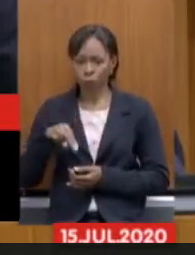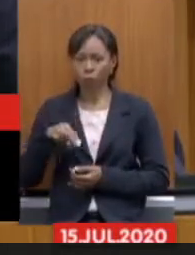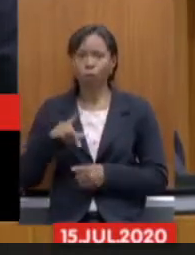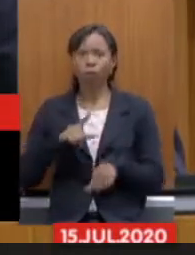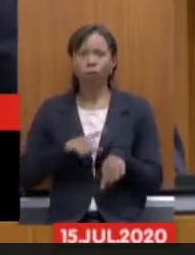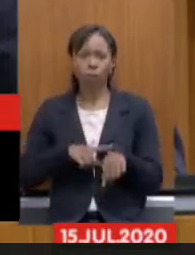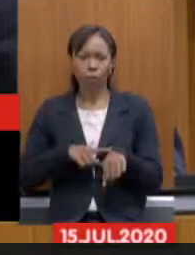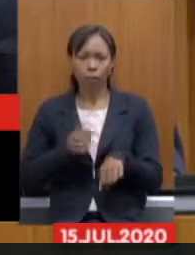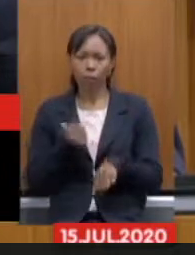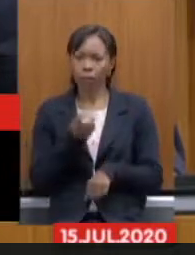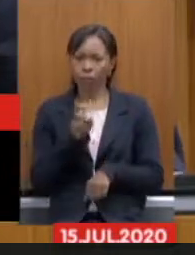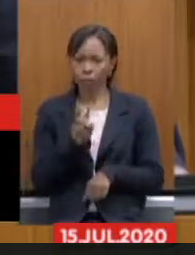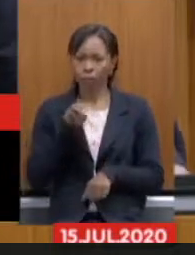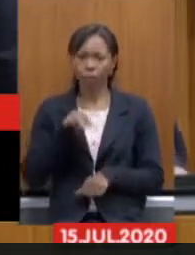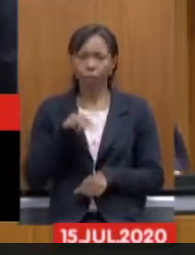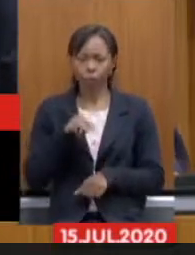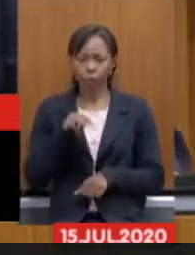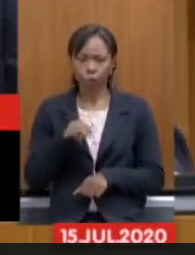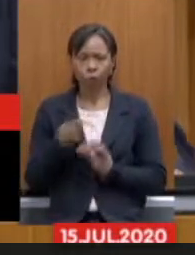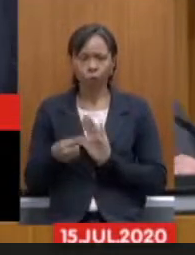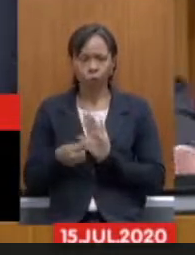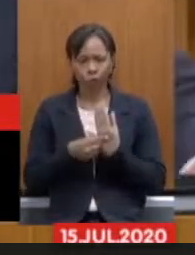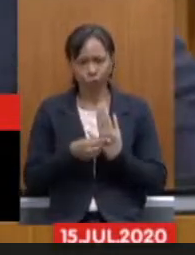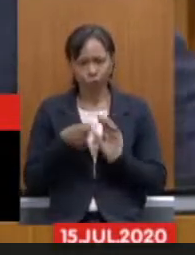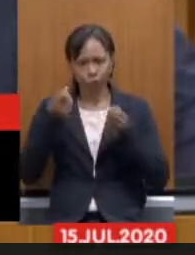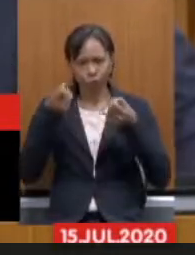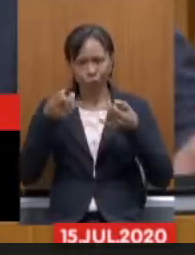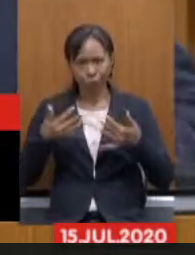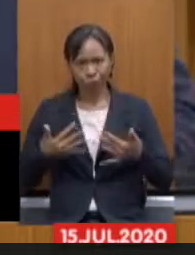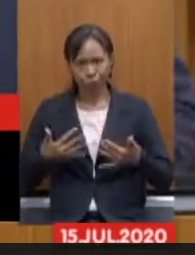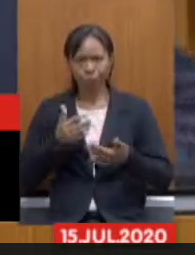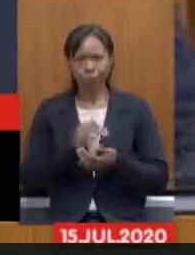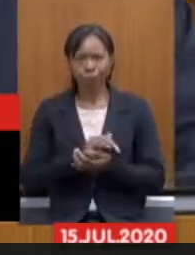disporá também de 15 minutos para sua exposição